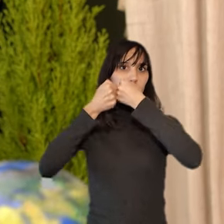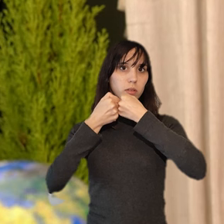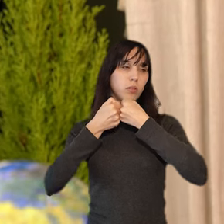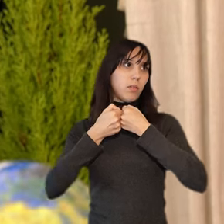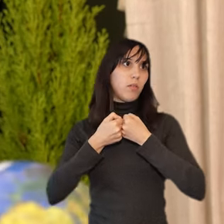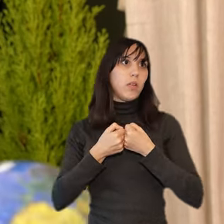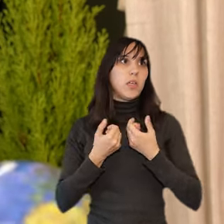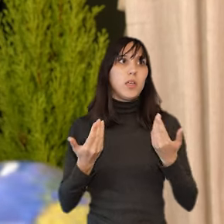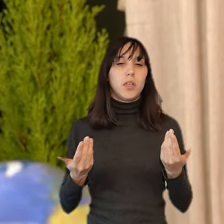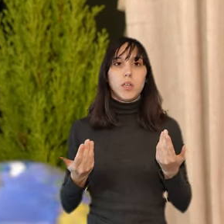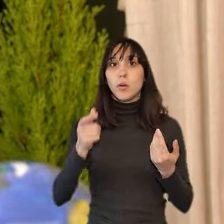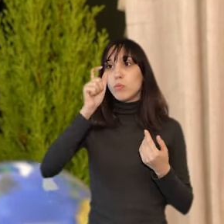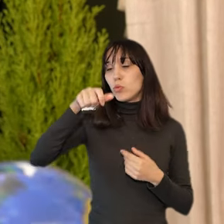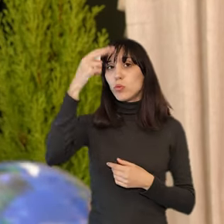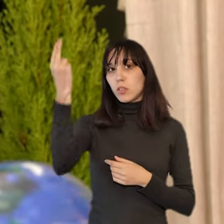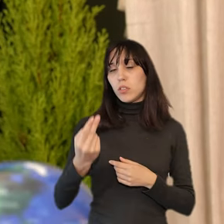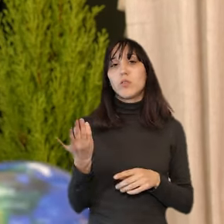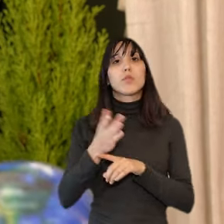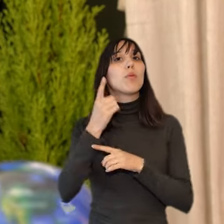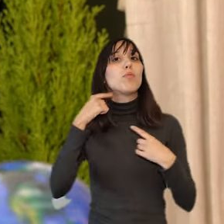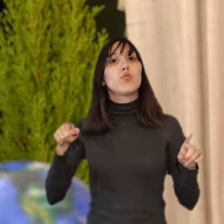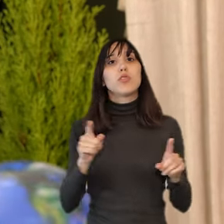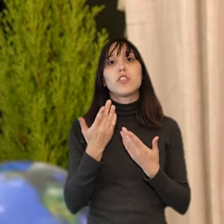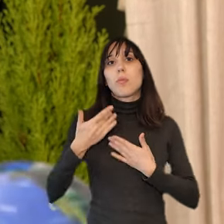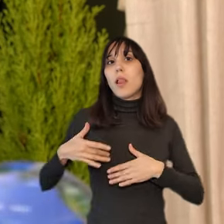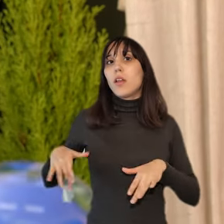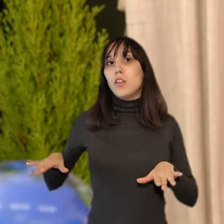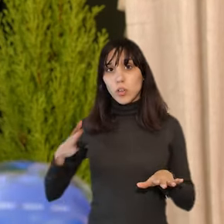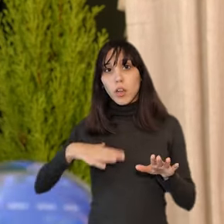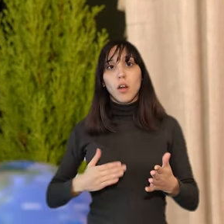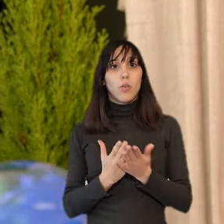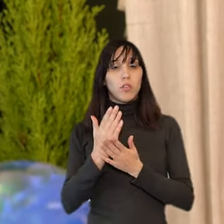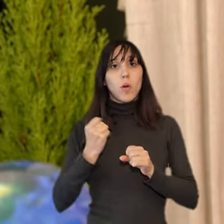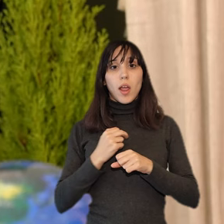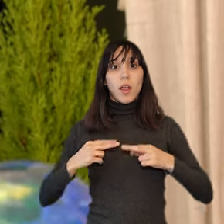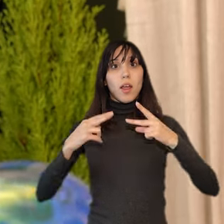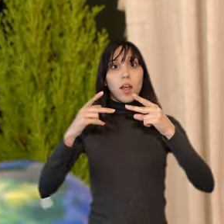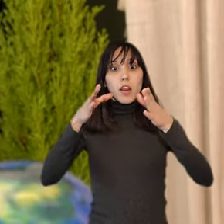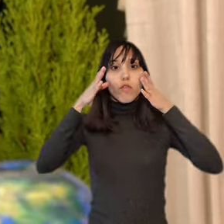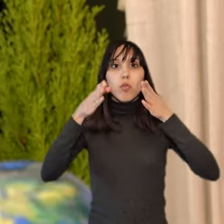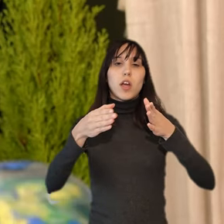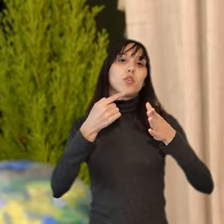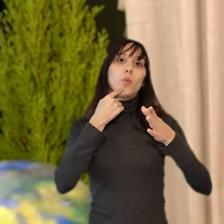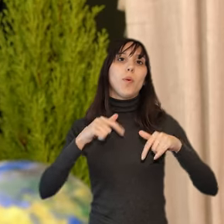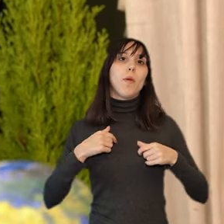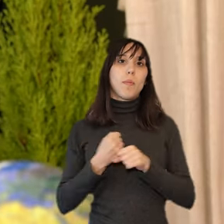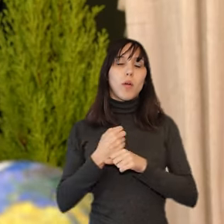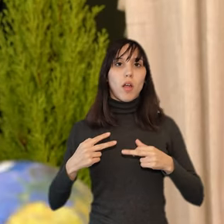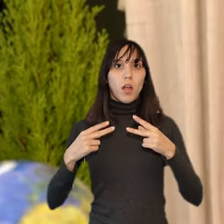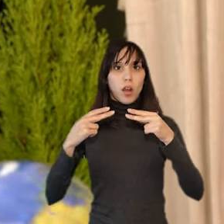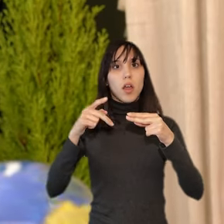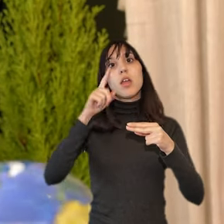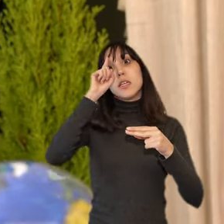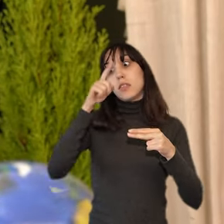eh artistas por exemplo músicos ou bailarinos querem perseguir essa carreira e que estão muito focados na sua carreira não é e nós